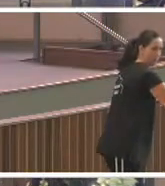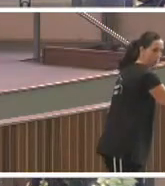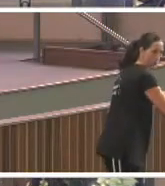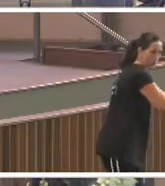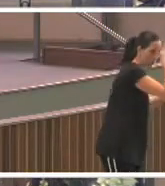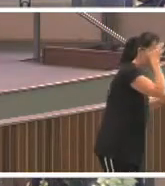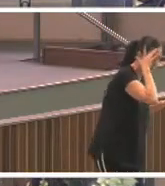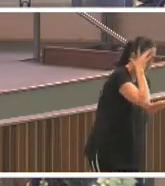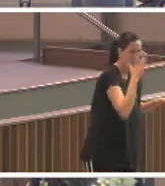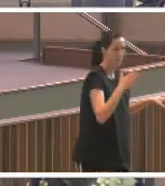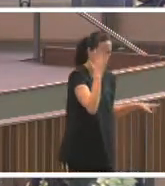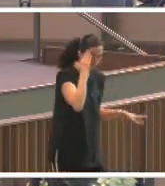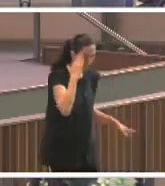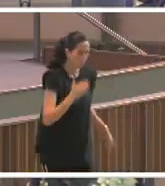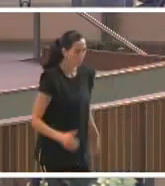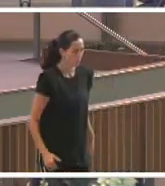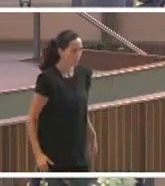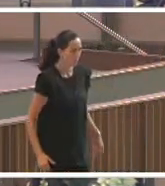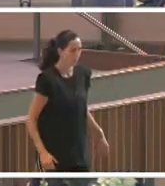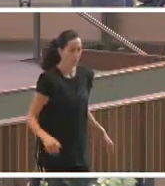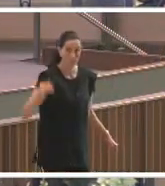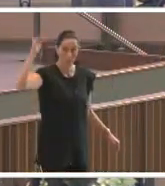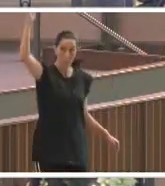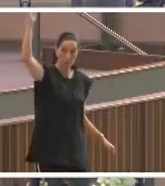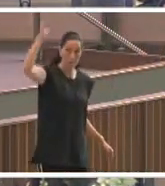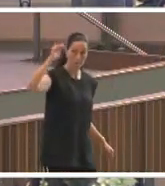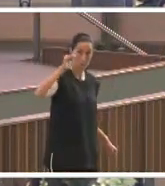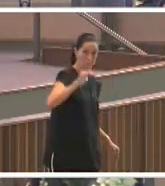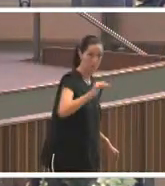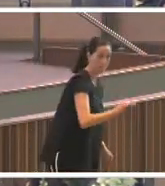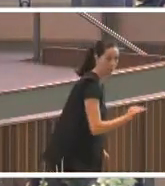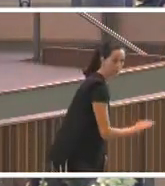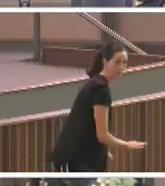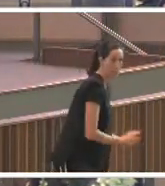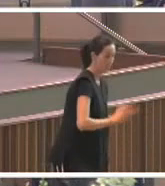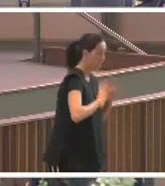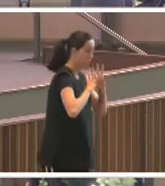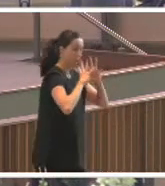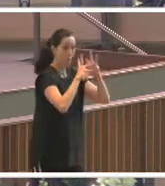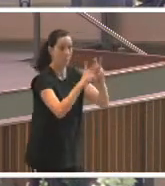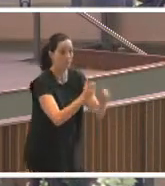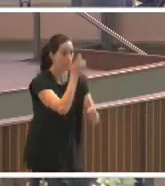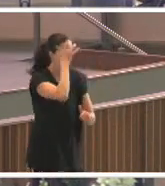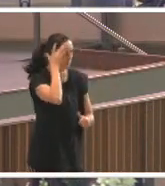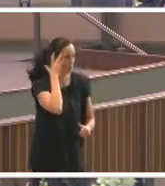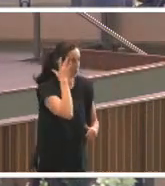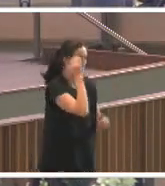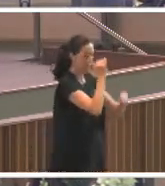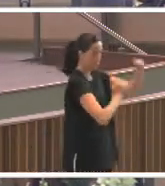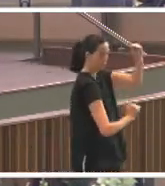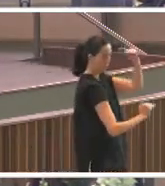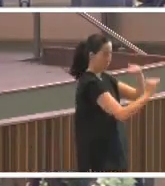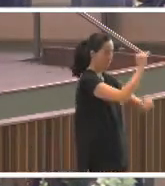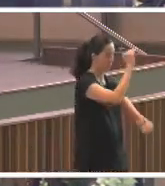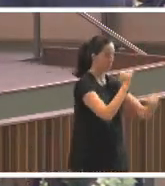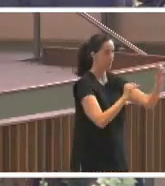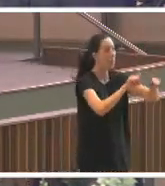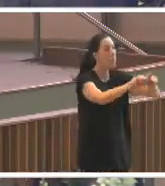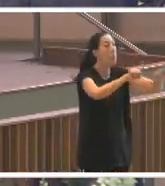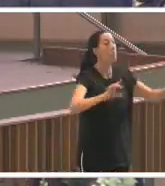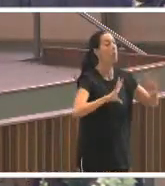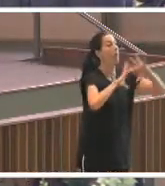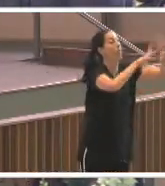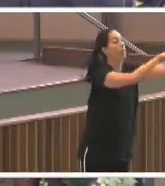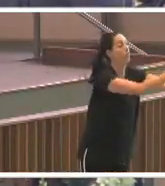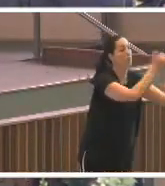desafiados a nos conectarmos diretamente com o Senhor Jesus Cristo. Então Paulo está dizendo assim: olha, não é